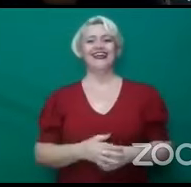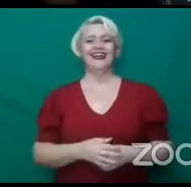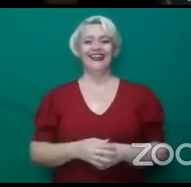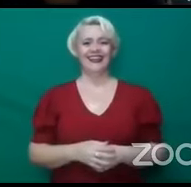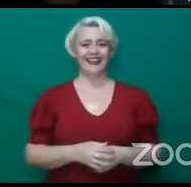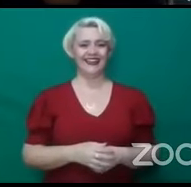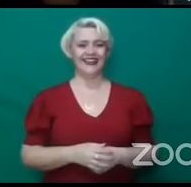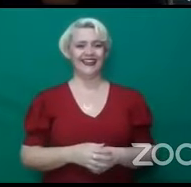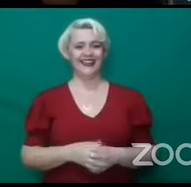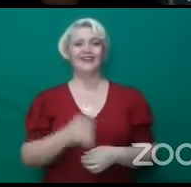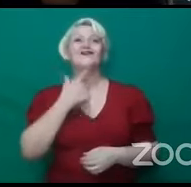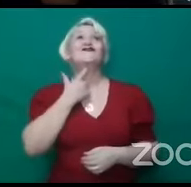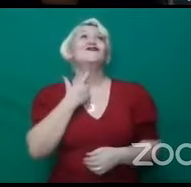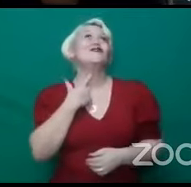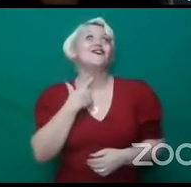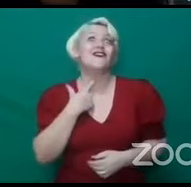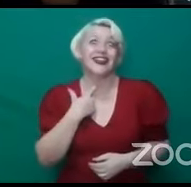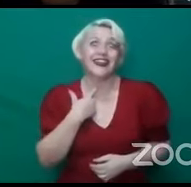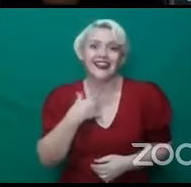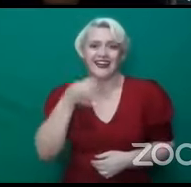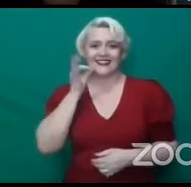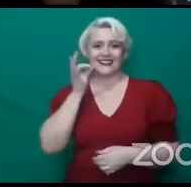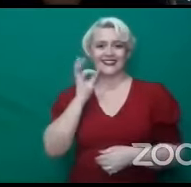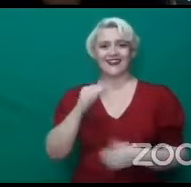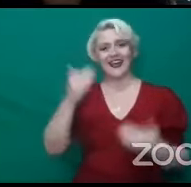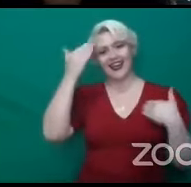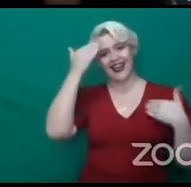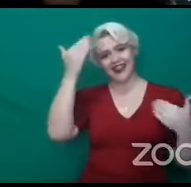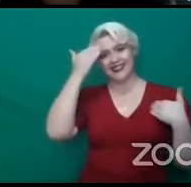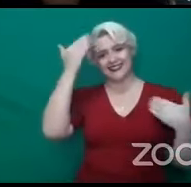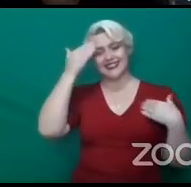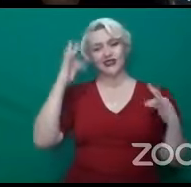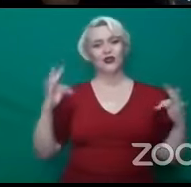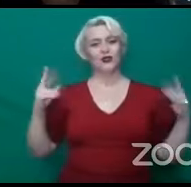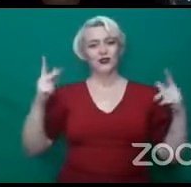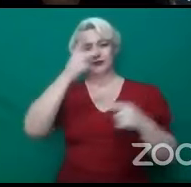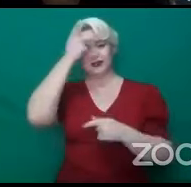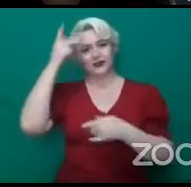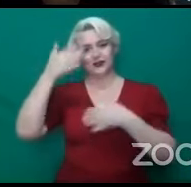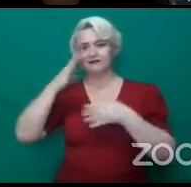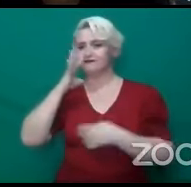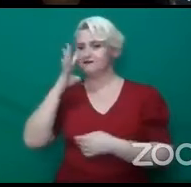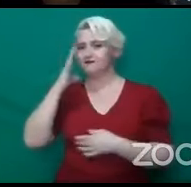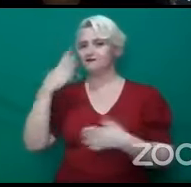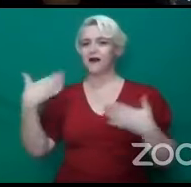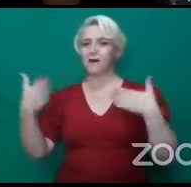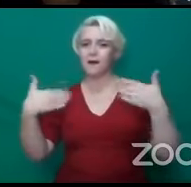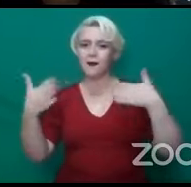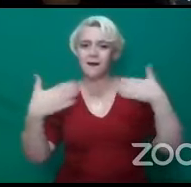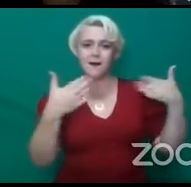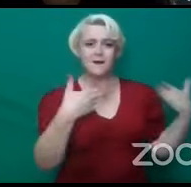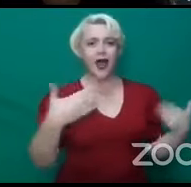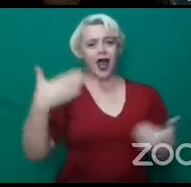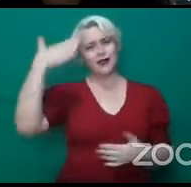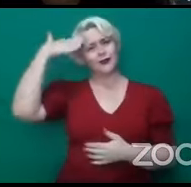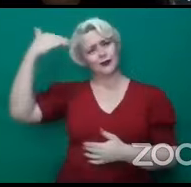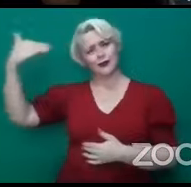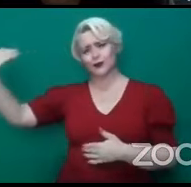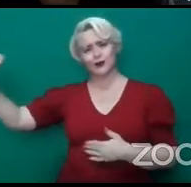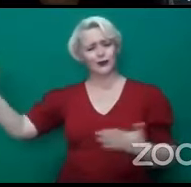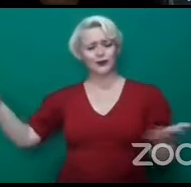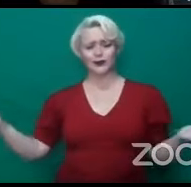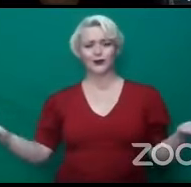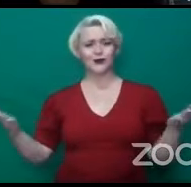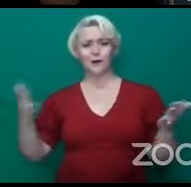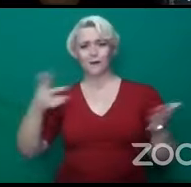Deu vontade demais. Agradecer aí a todo mundo aqui hoje no nosso bate-papo. Foi um sucesso.